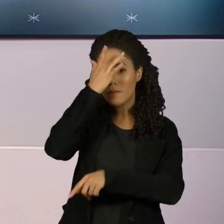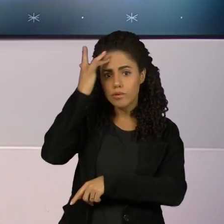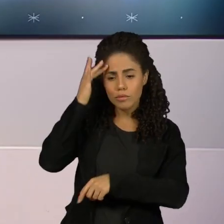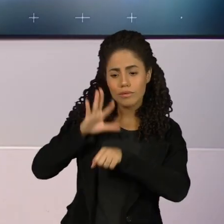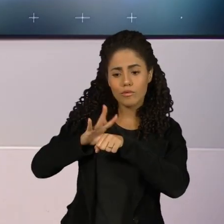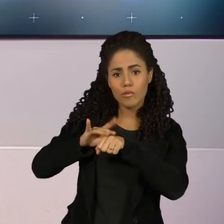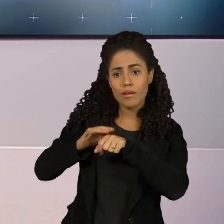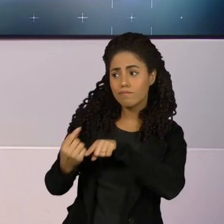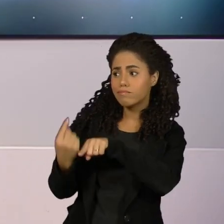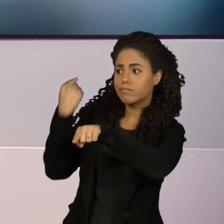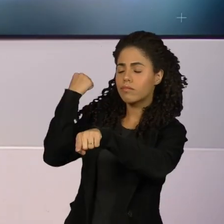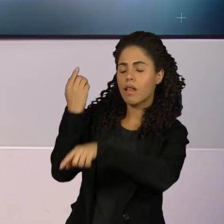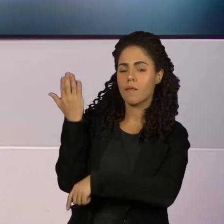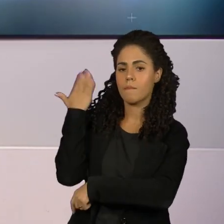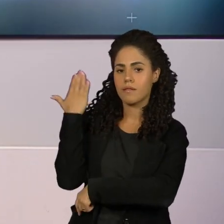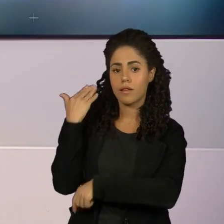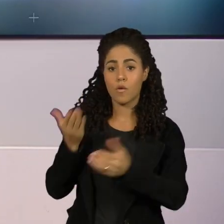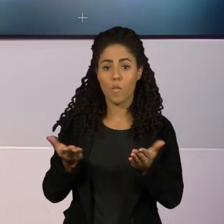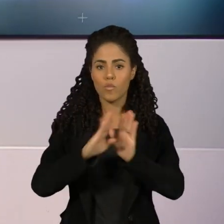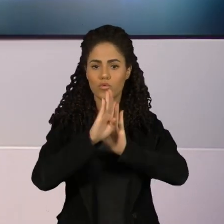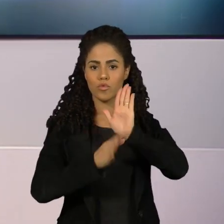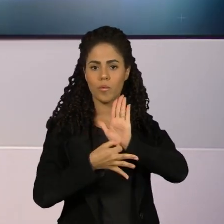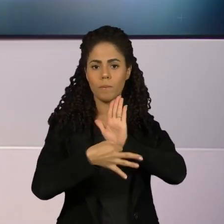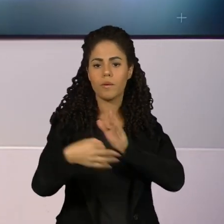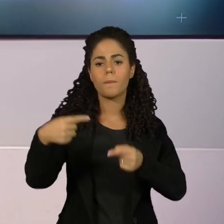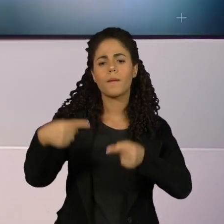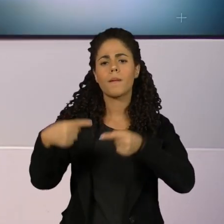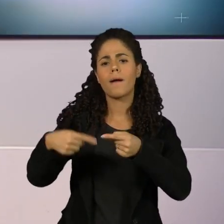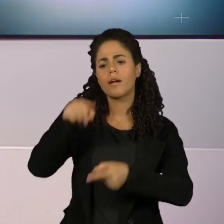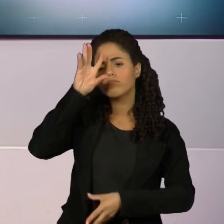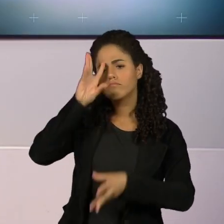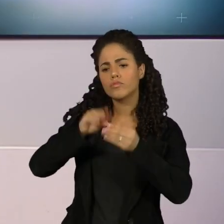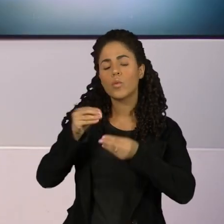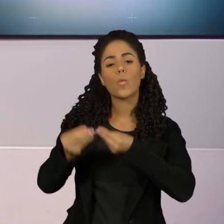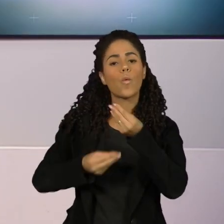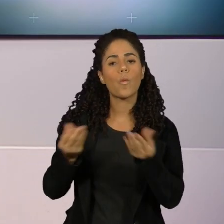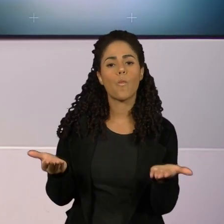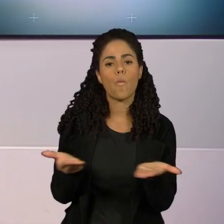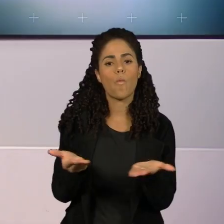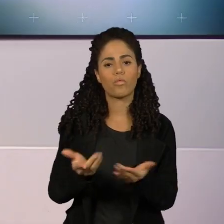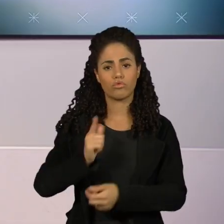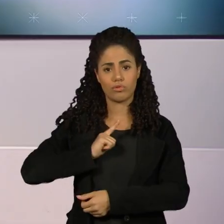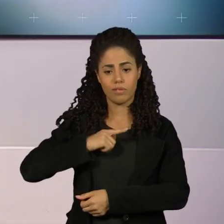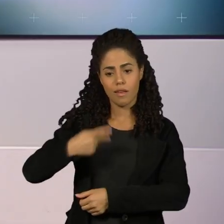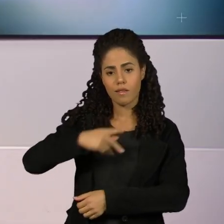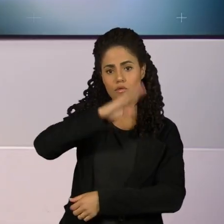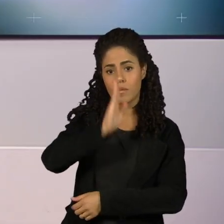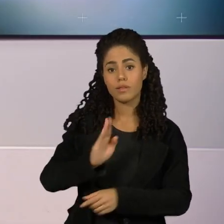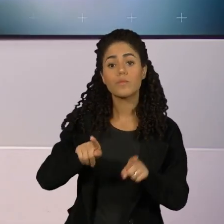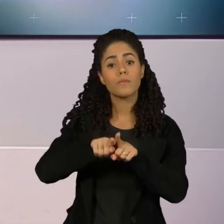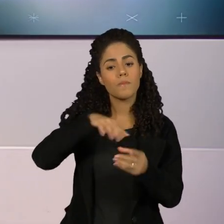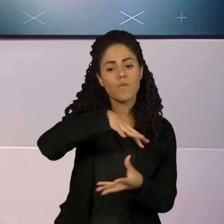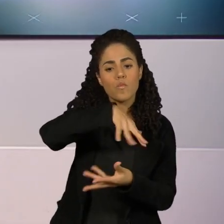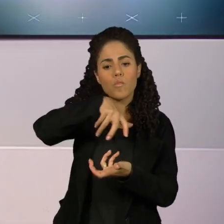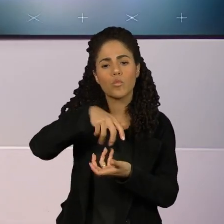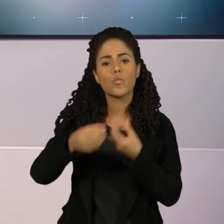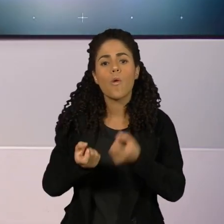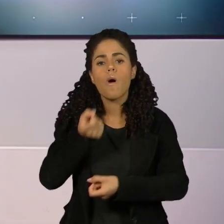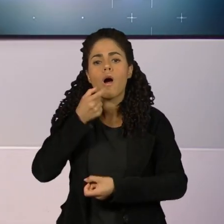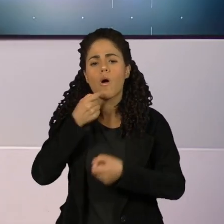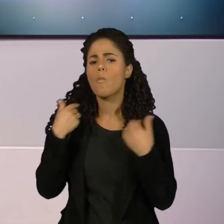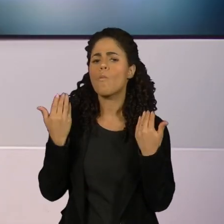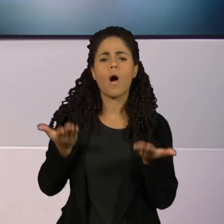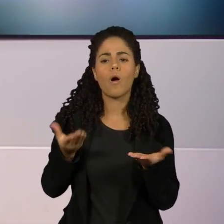doenças relacionadas à AIDS. Opinião vai discutir e entender a situação atual no Brasil e no mundo. Como os medicamentos